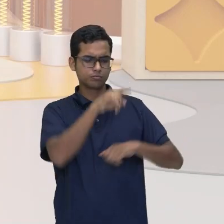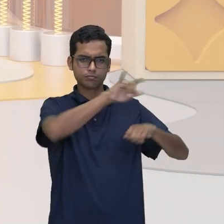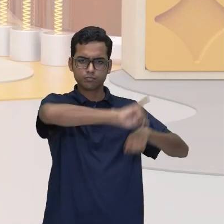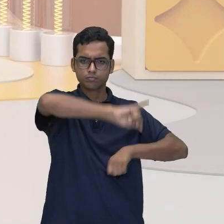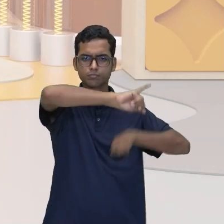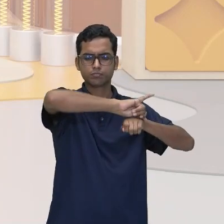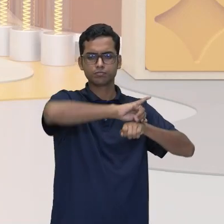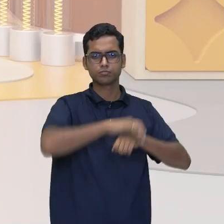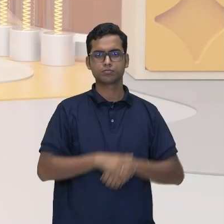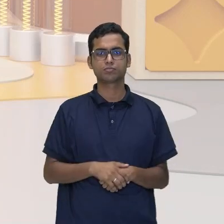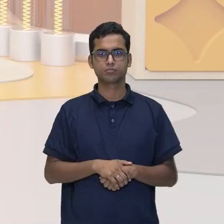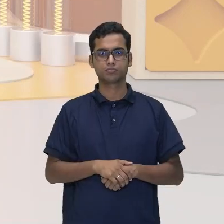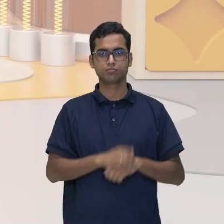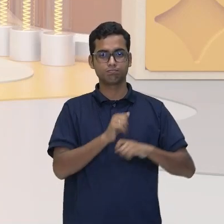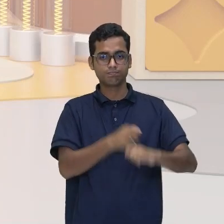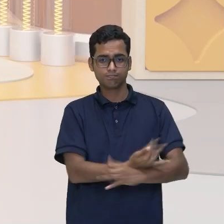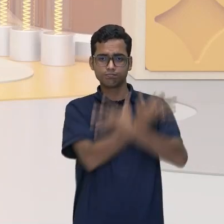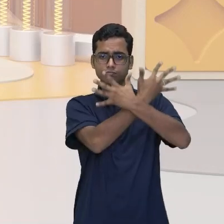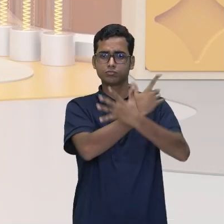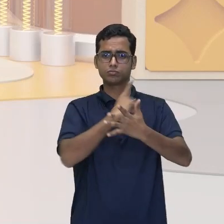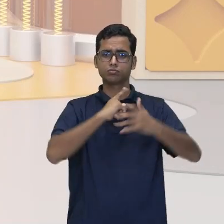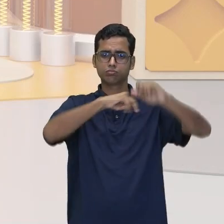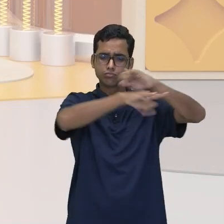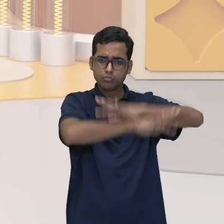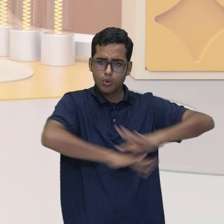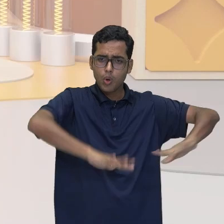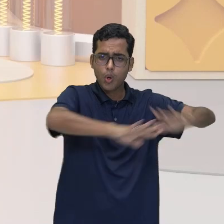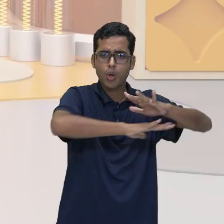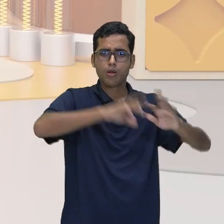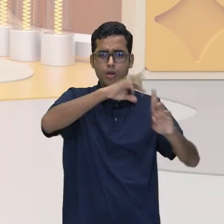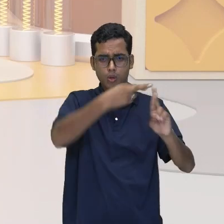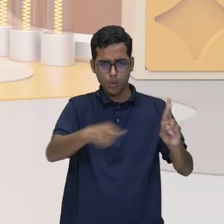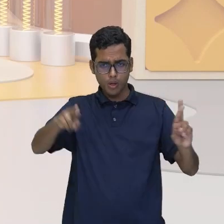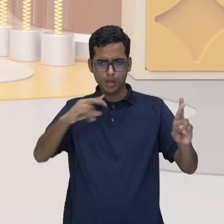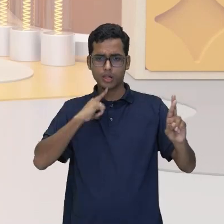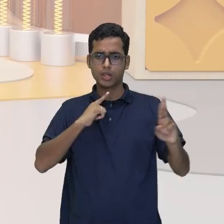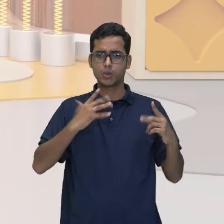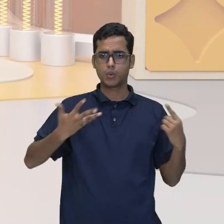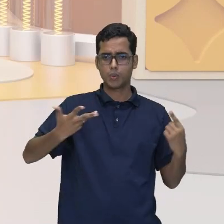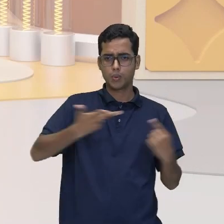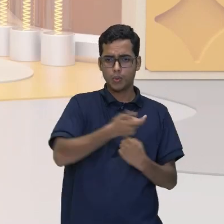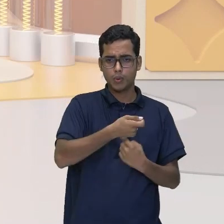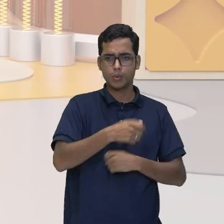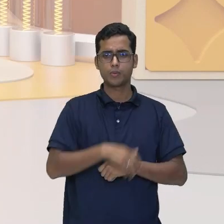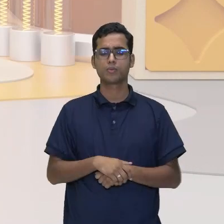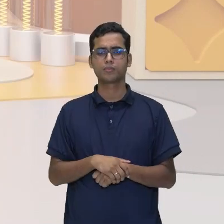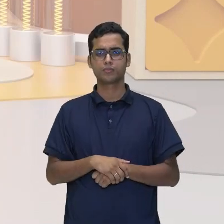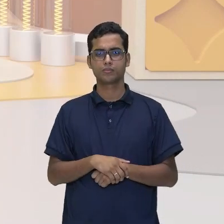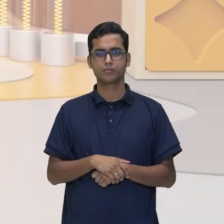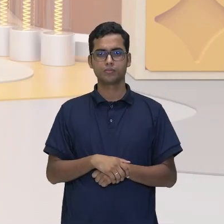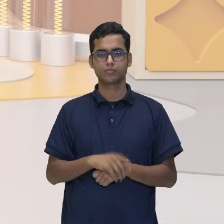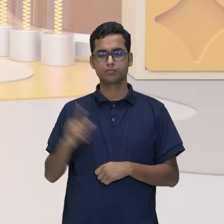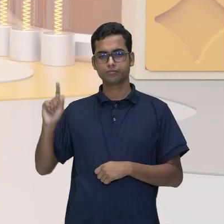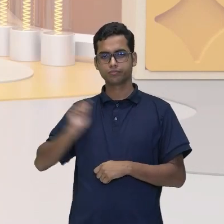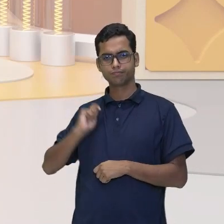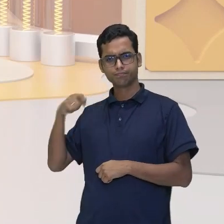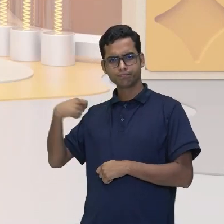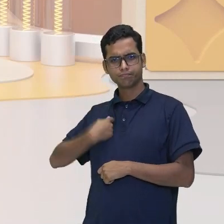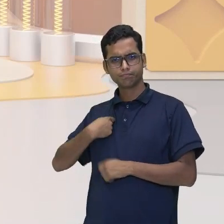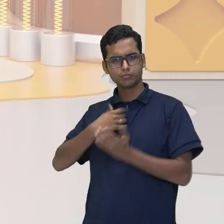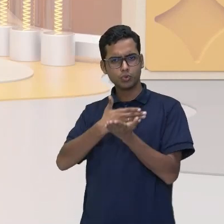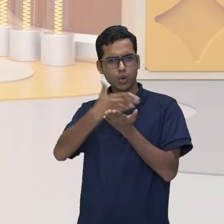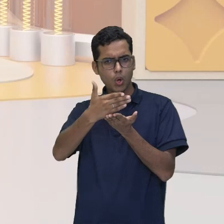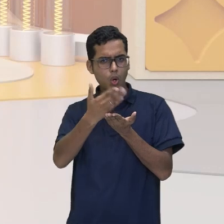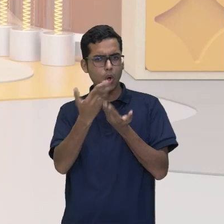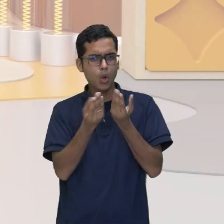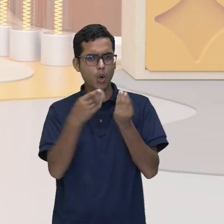astecas faziam vários rituais religiosos e dentre esses rituais, os espanhóis começam a